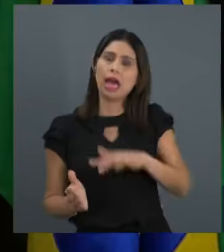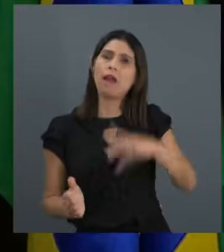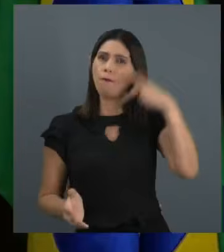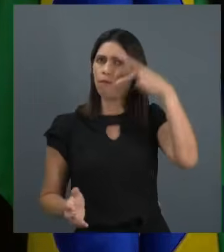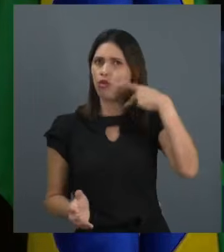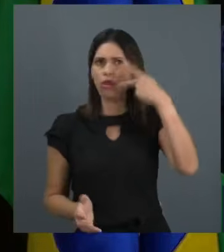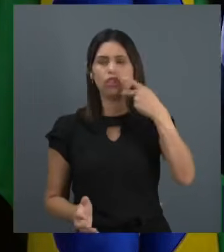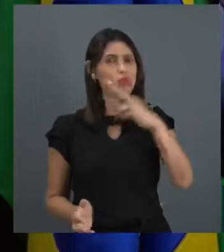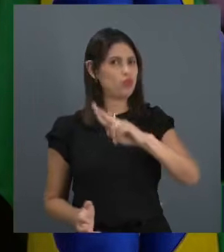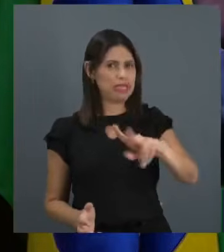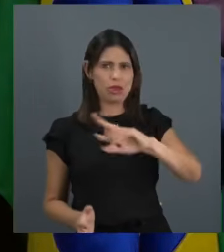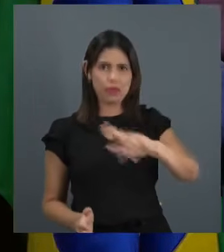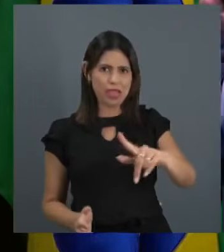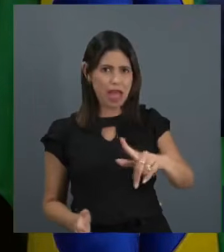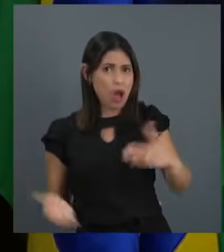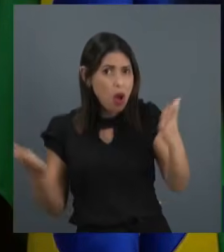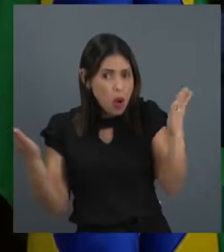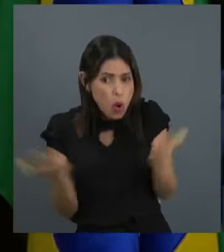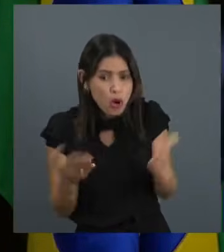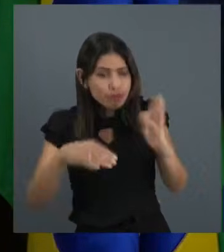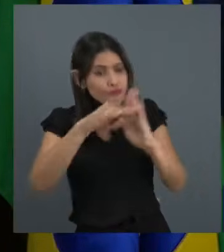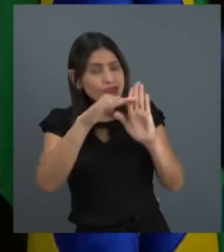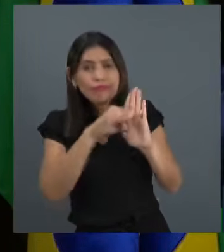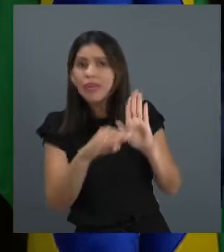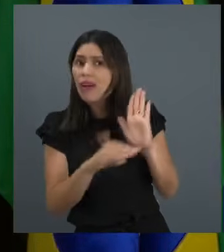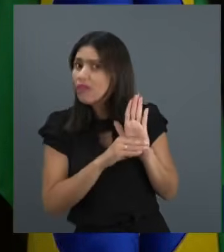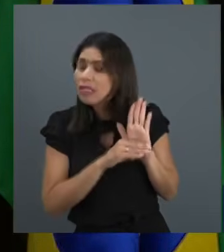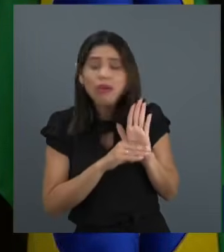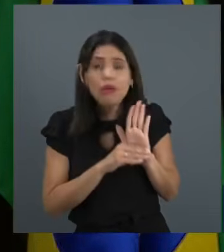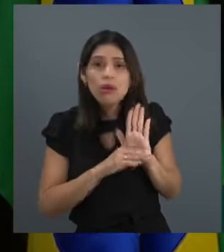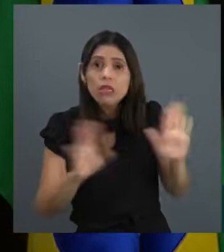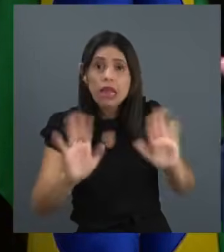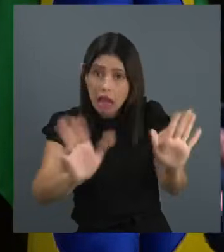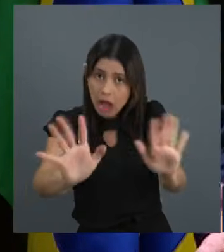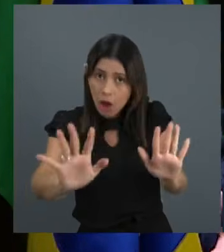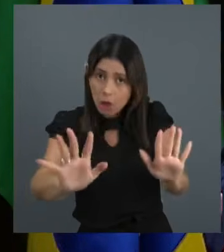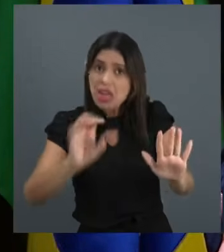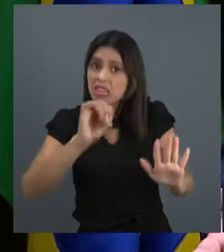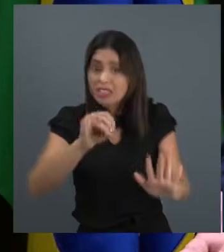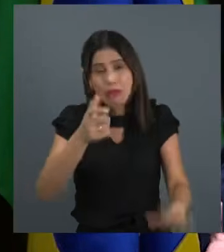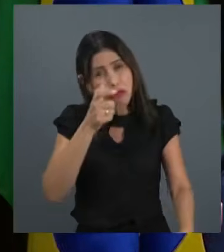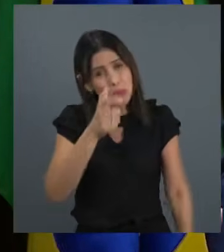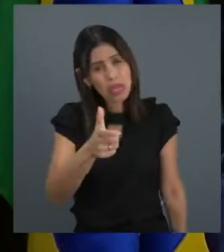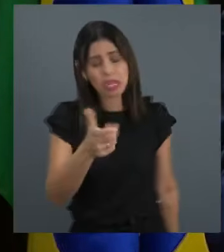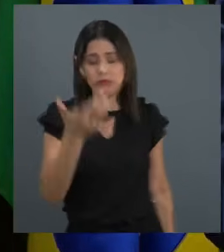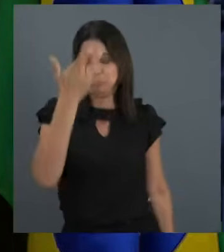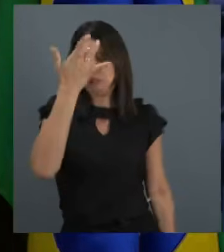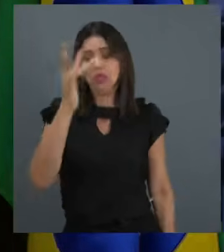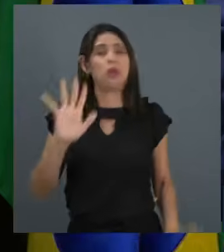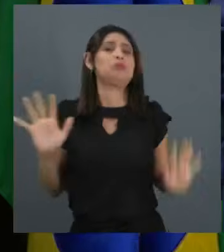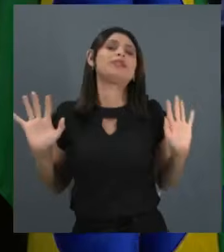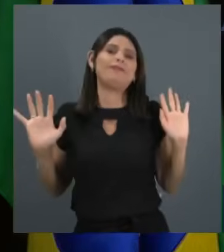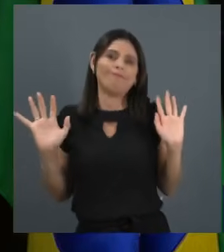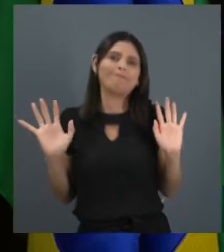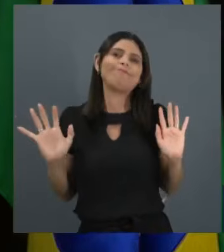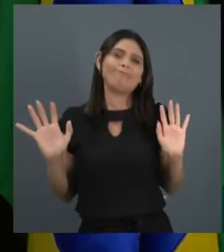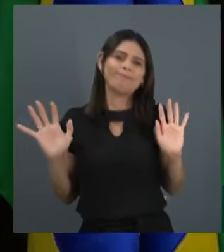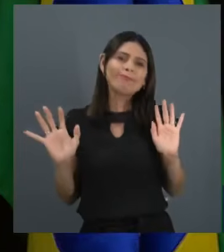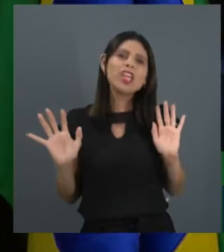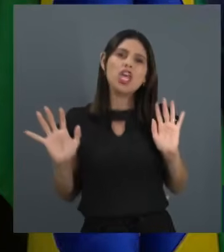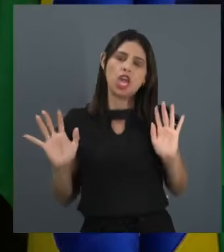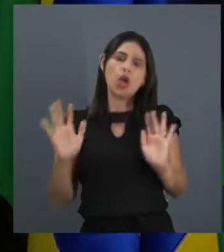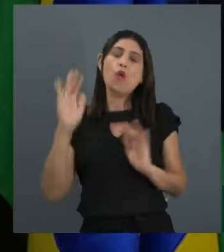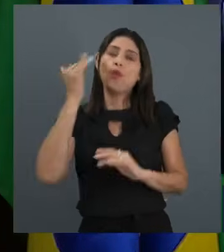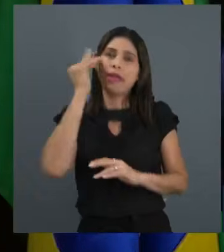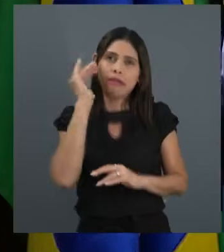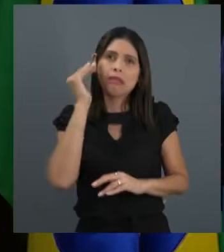não está na ordem do dia, por incrível que pareça. Se isso não é matéria interessante, eu não sei o que é, mas a gente entende, até porque